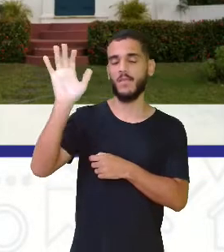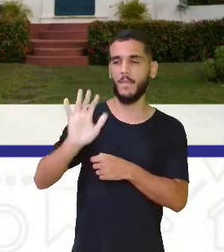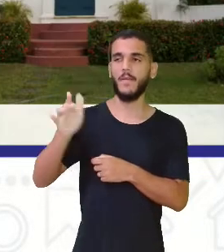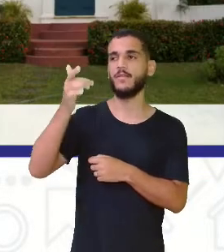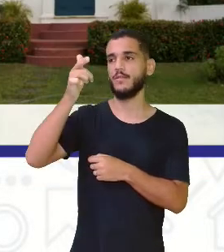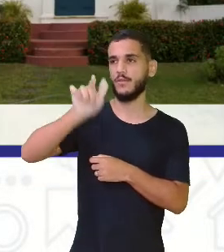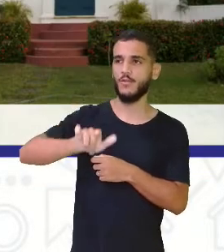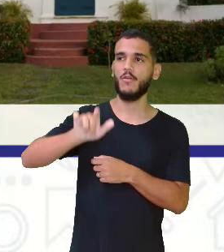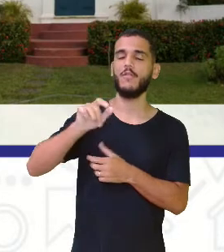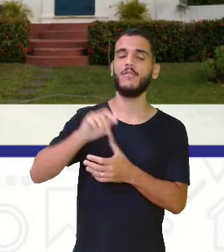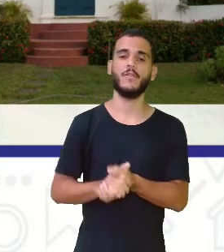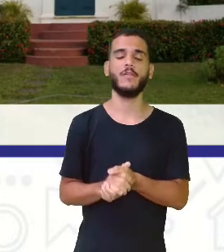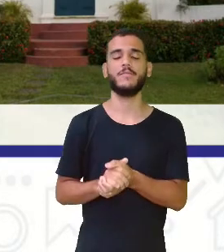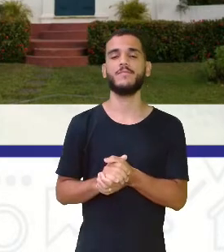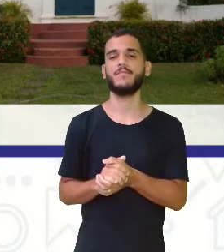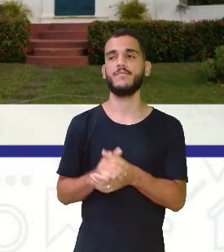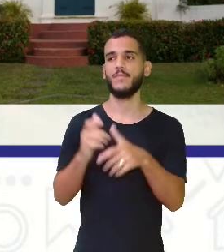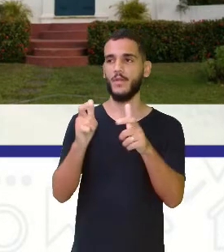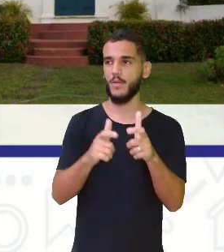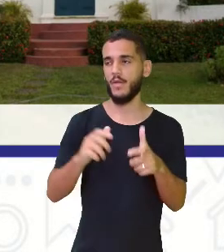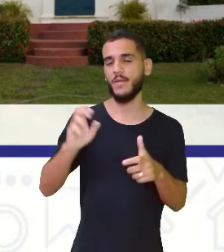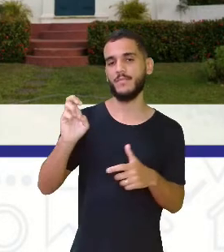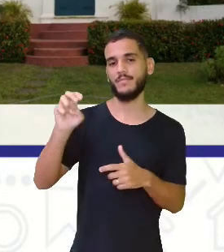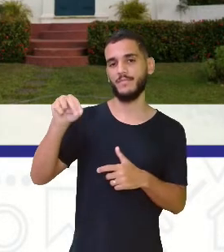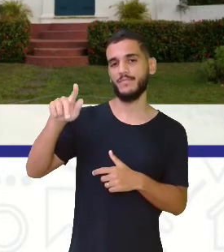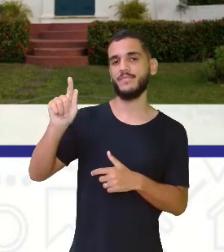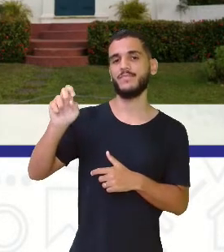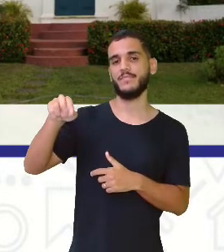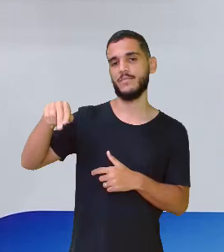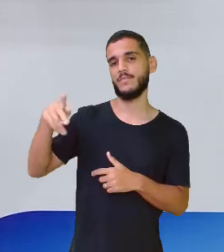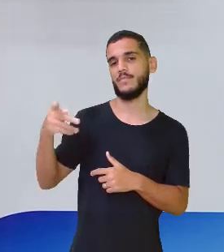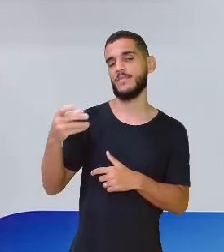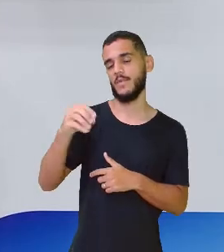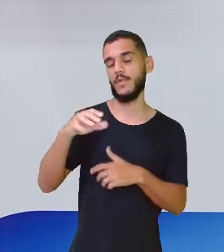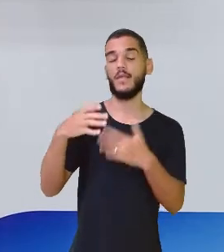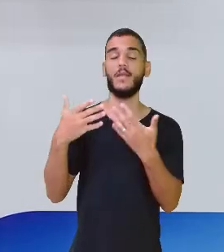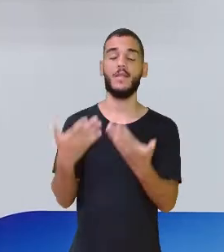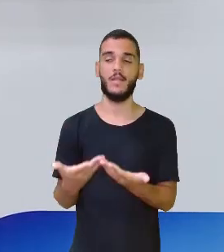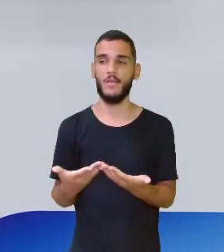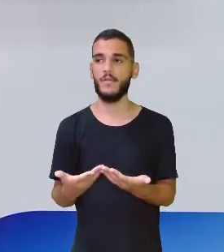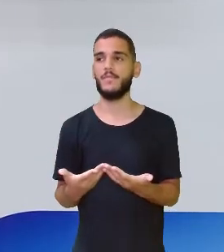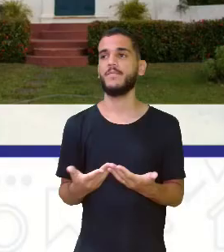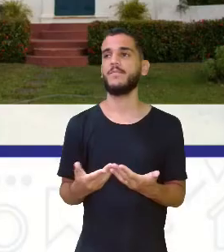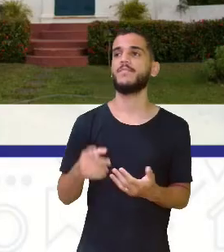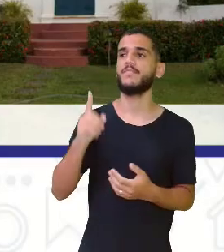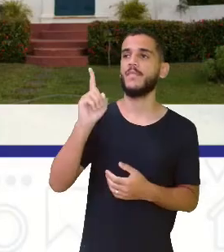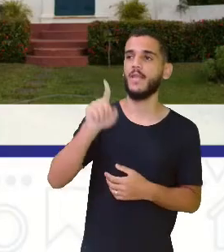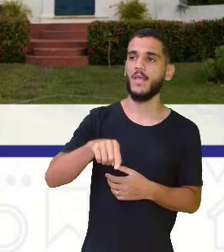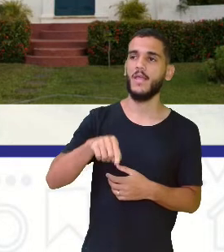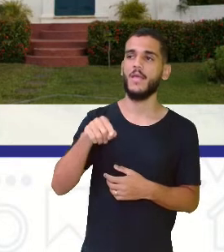vez, a imagem do engenho. E aí, professor, aqui, ó, o engenho, ele fica